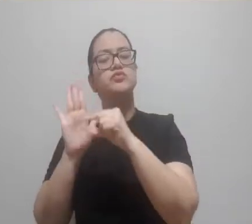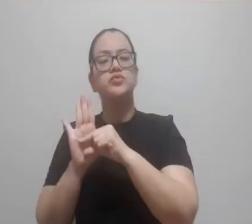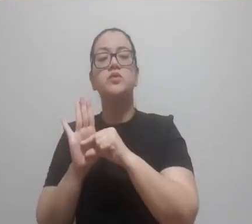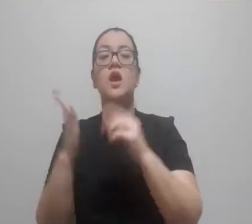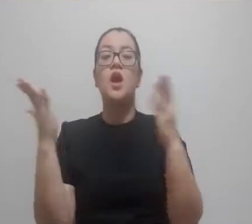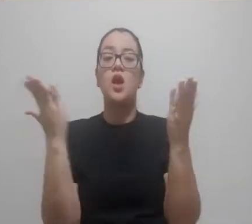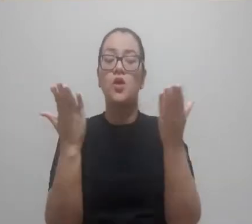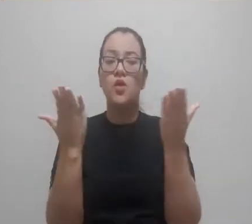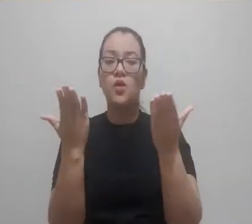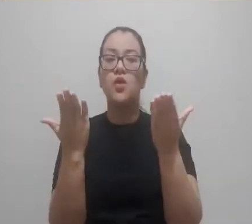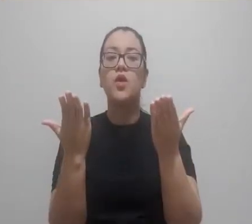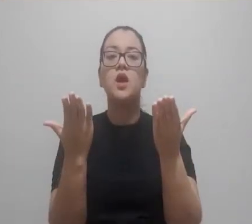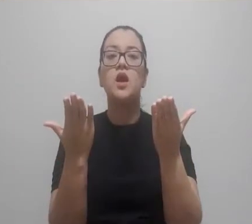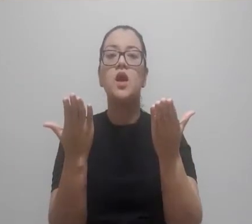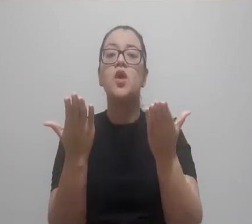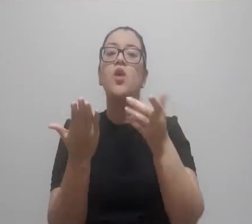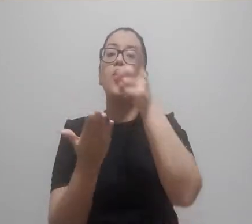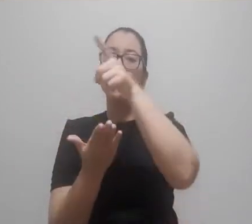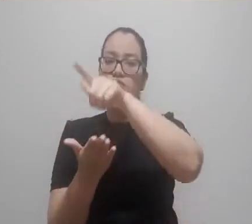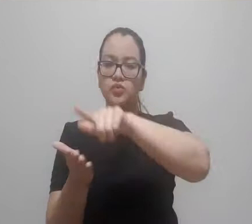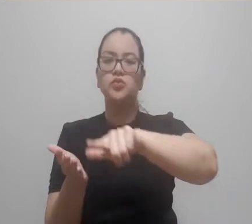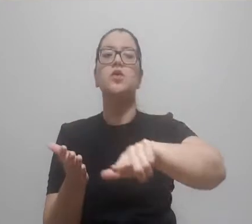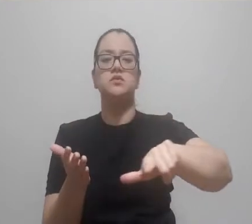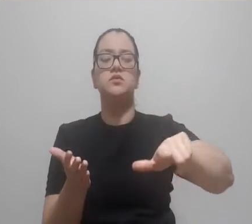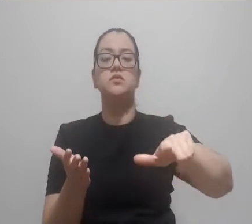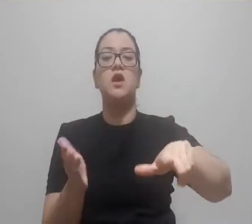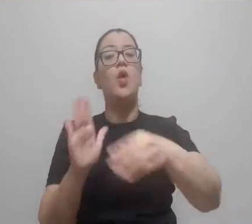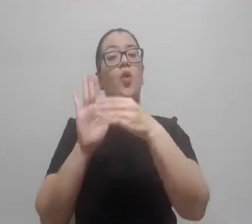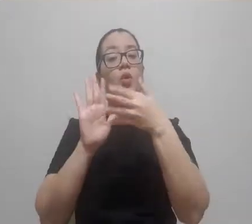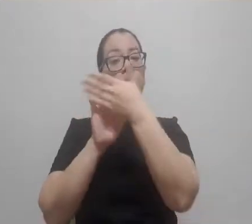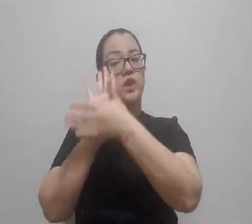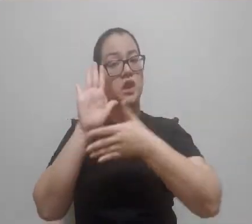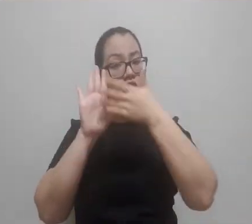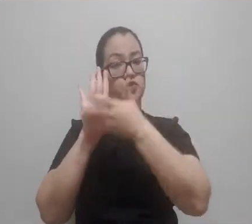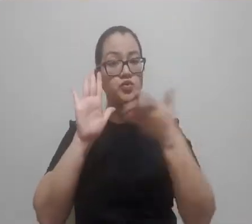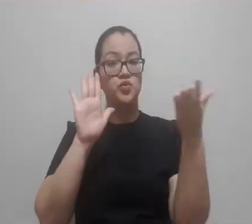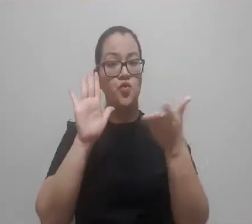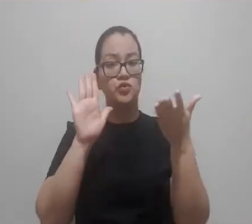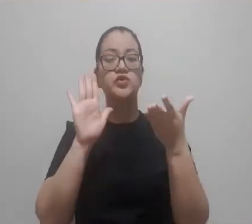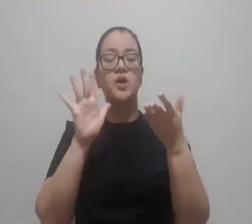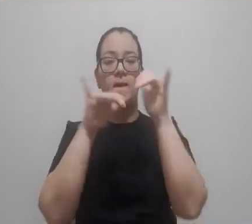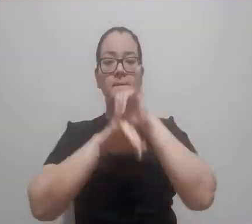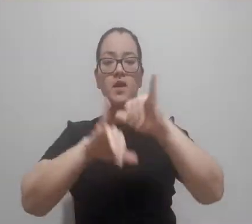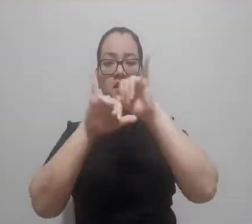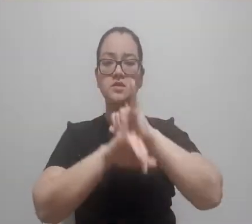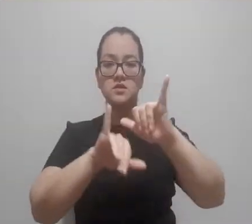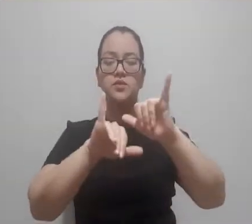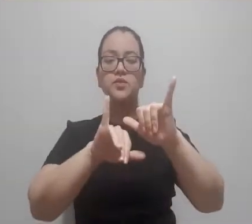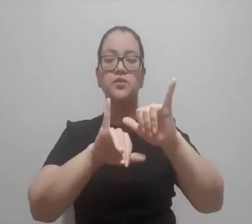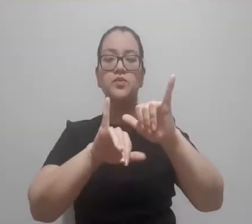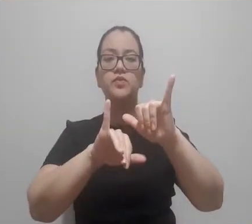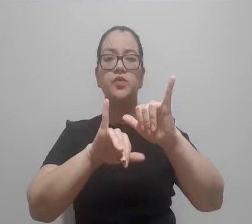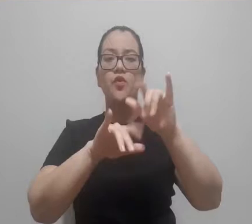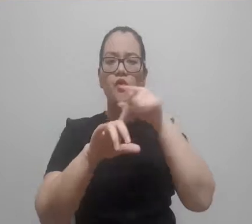em continuação. Nosso texto de hoje, nossa mensagem, ela será focada nos